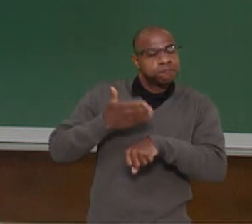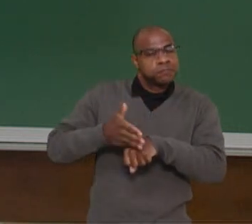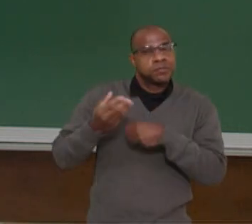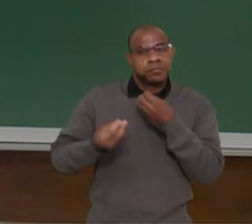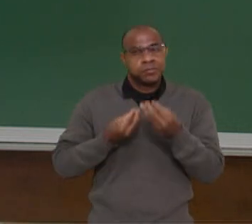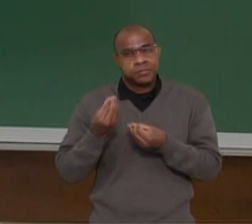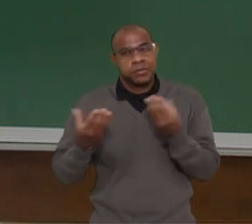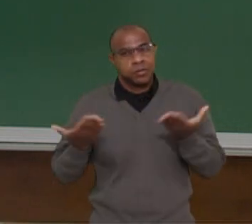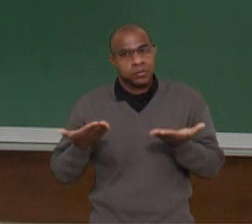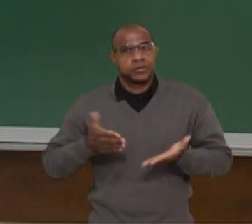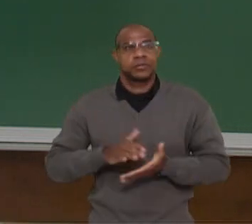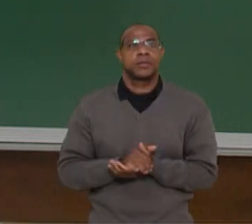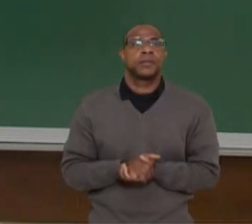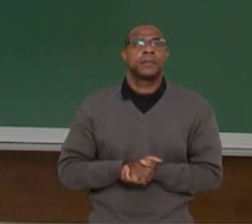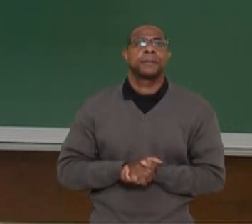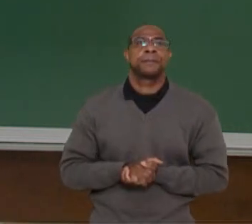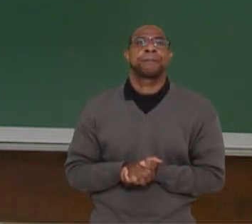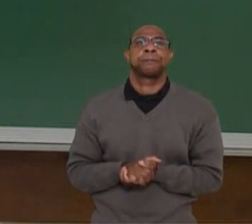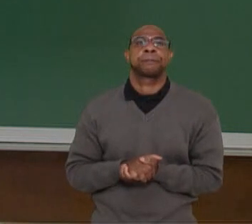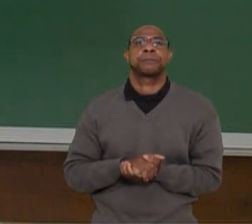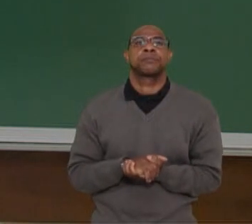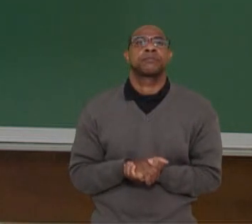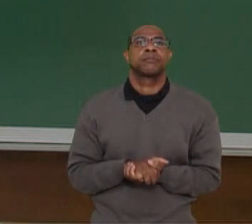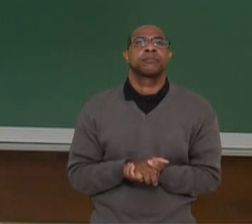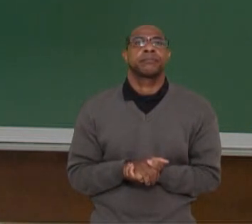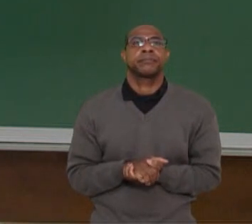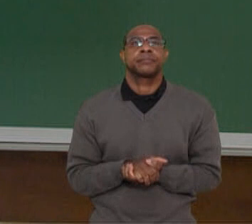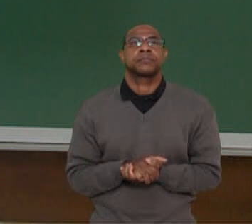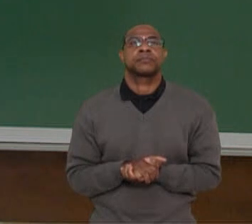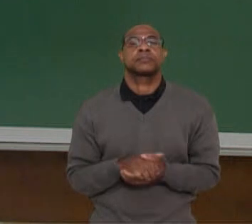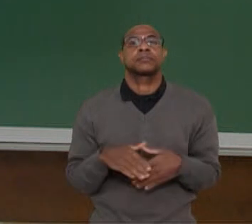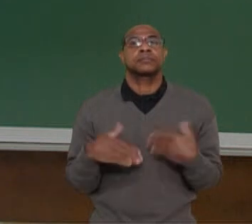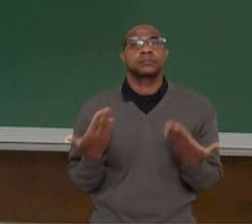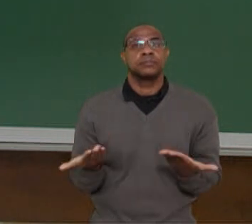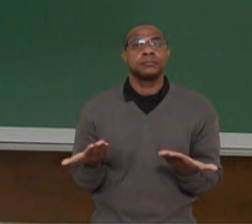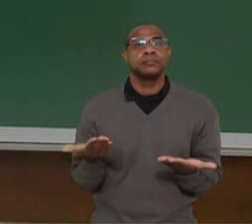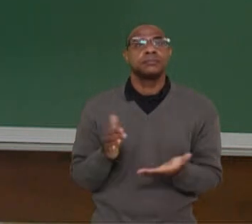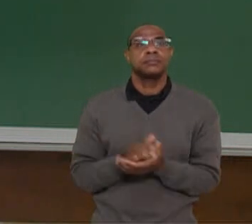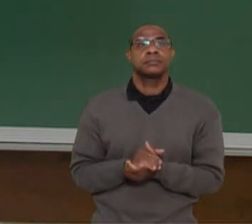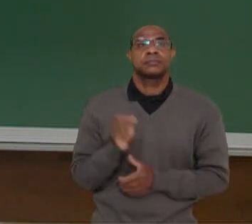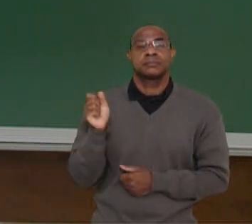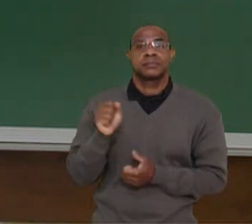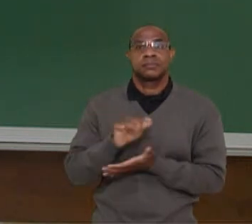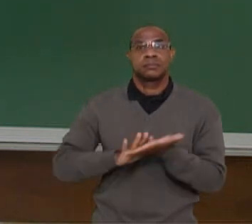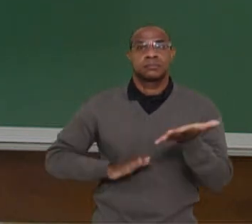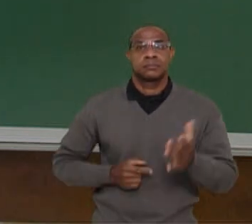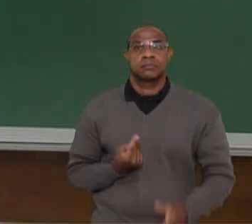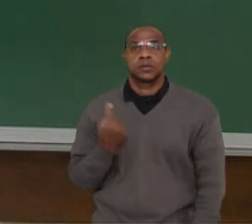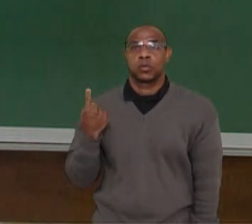e uma treinada em probabilidade. Beleza? Então, para começar, o exercício 1.